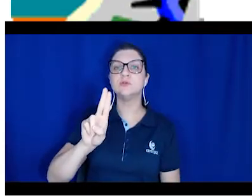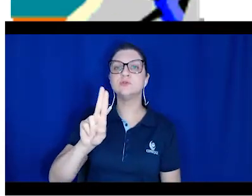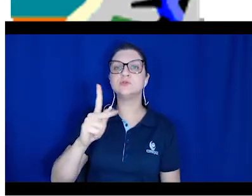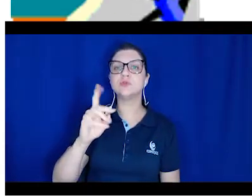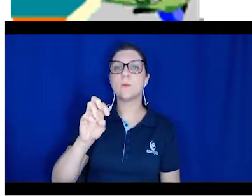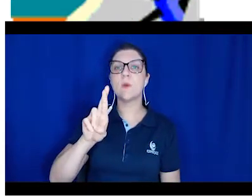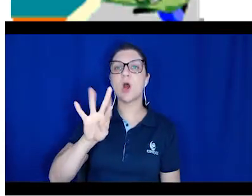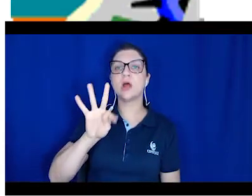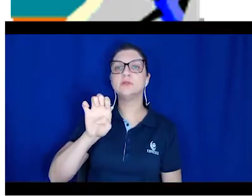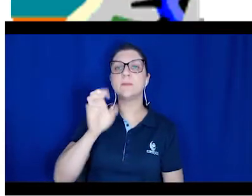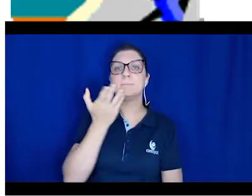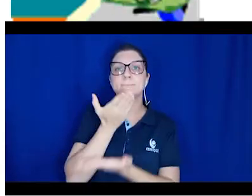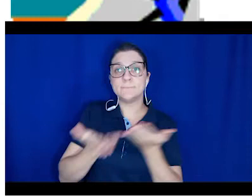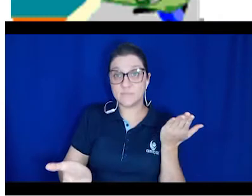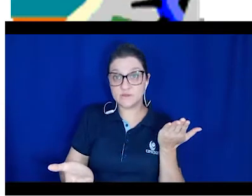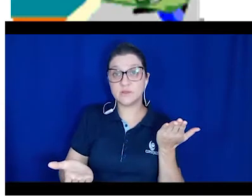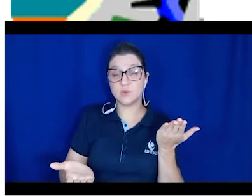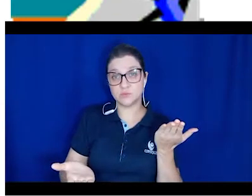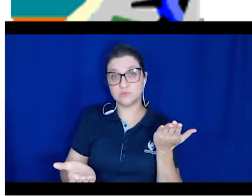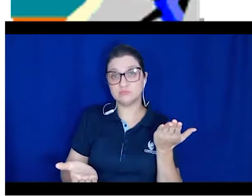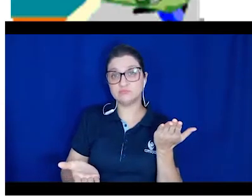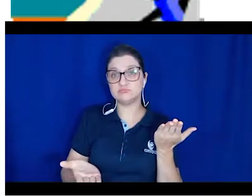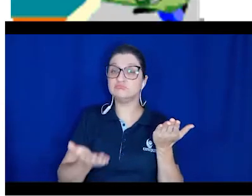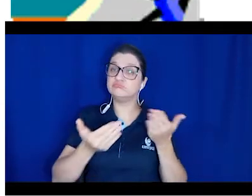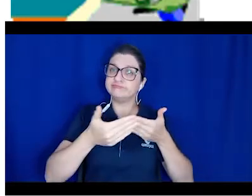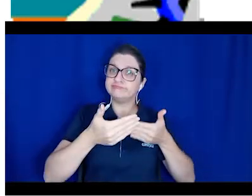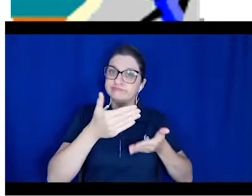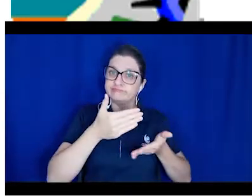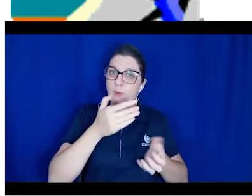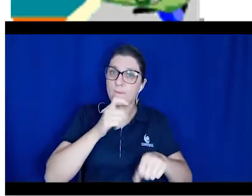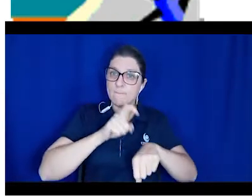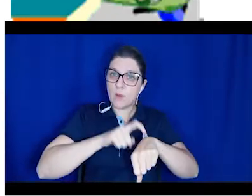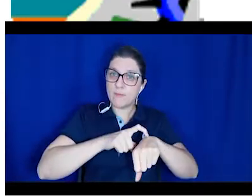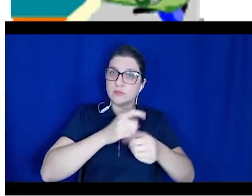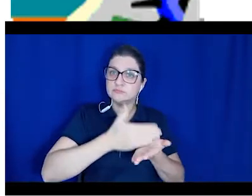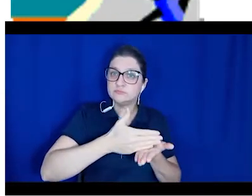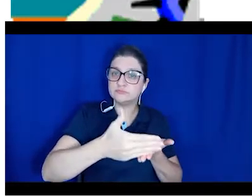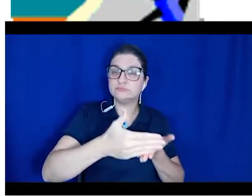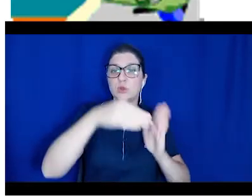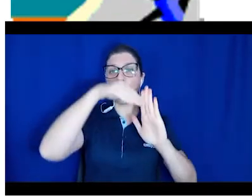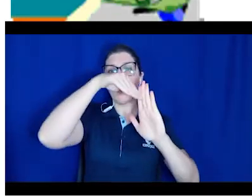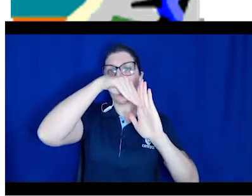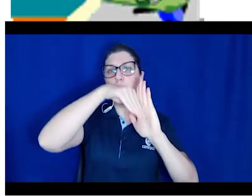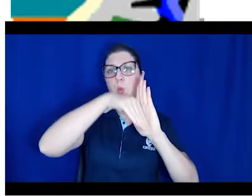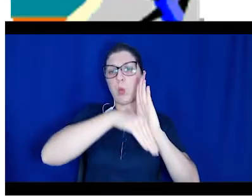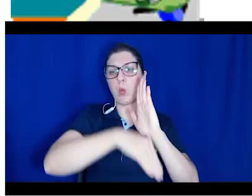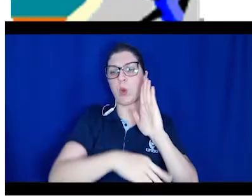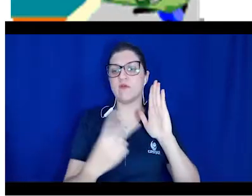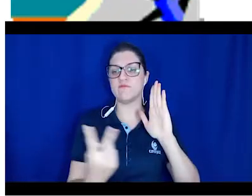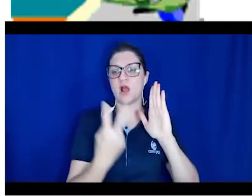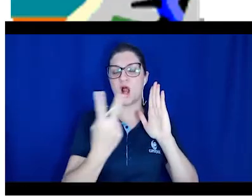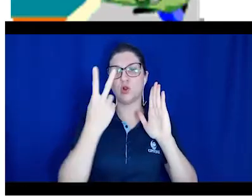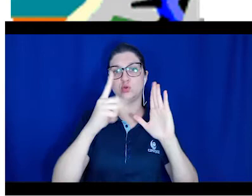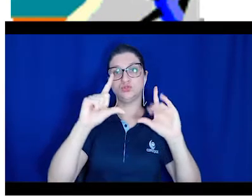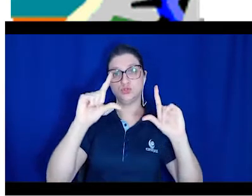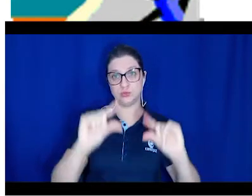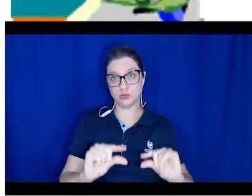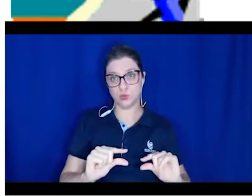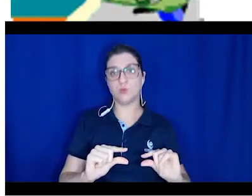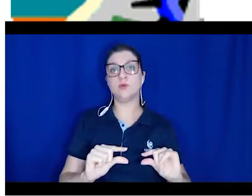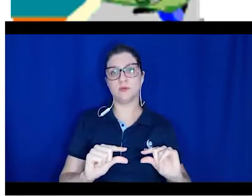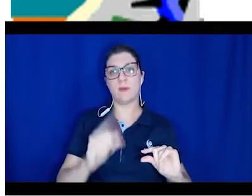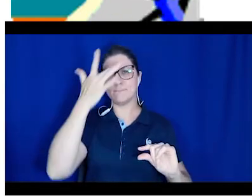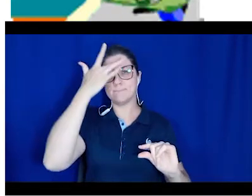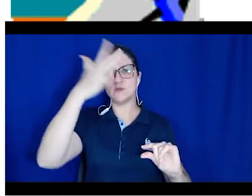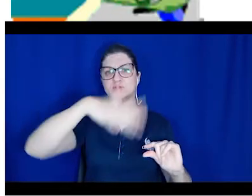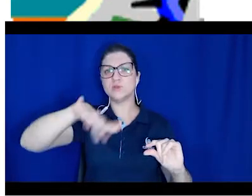preços que faz com que o preço, a partir dali, perca ainda mais valor e todo mundo perceba que o preço